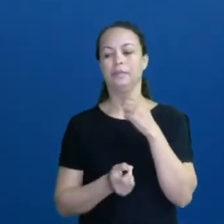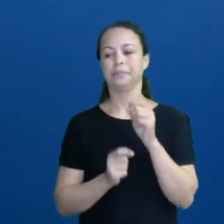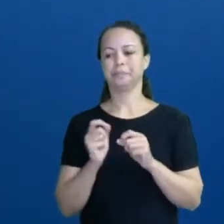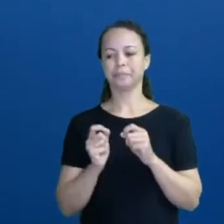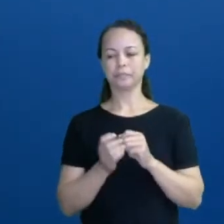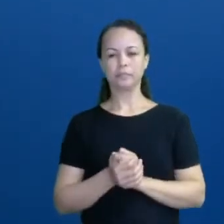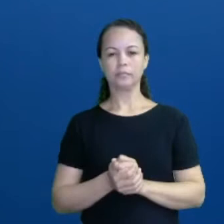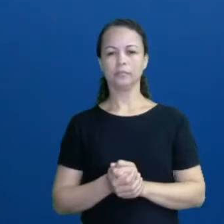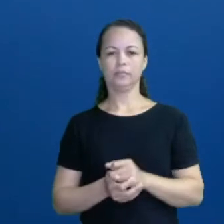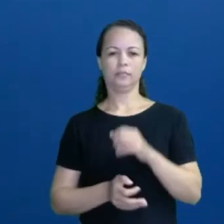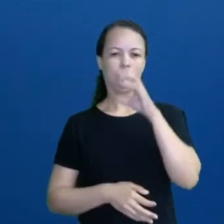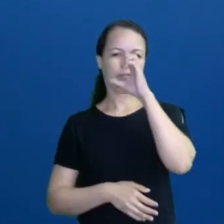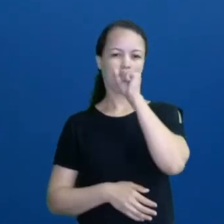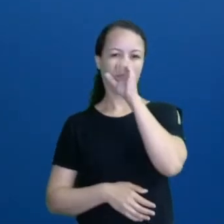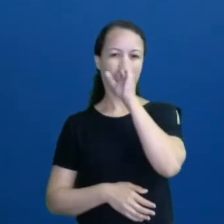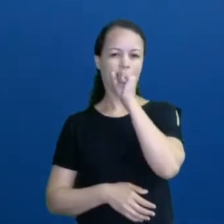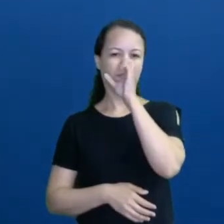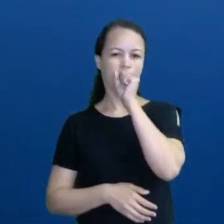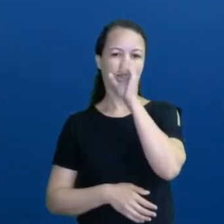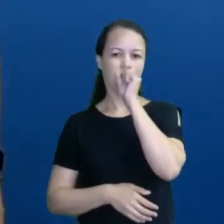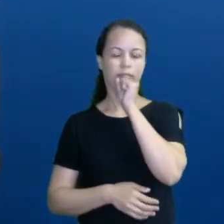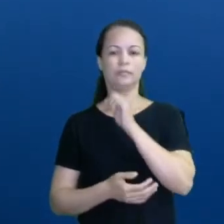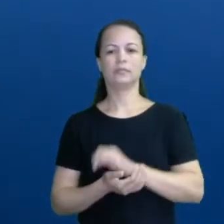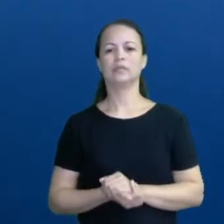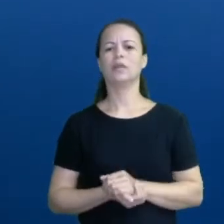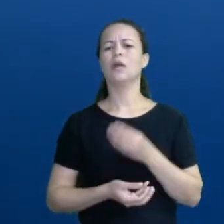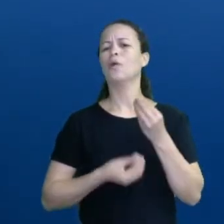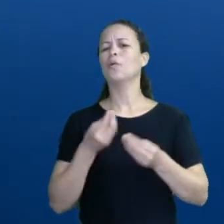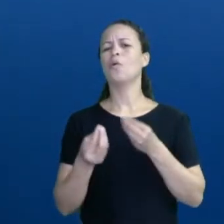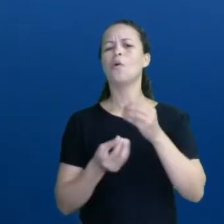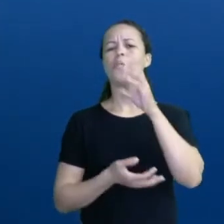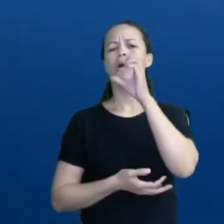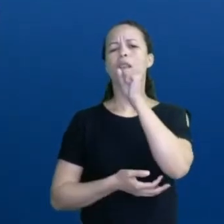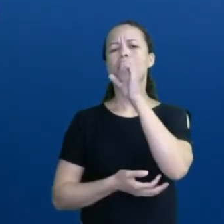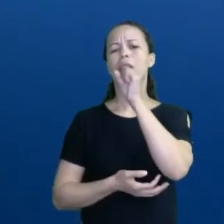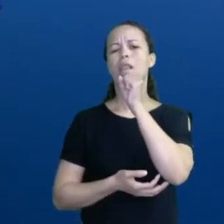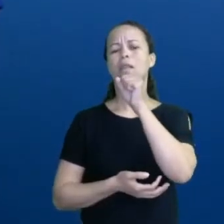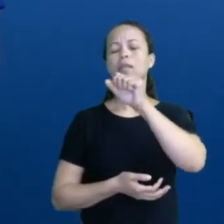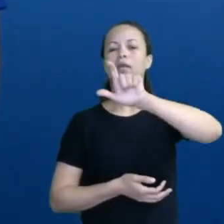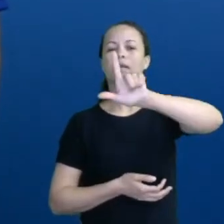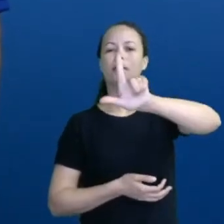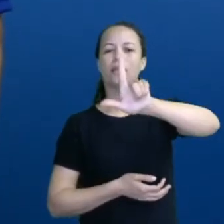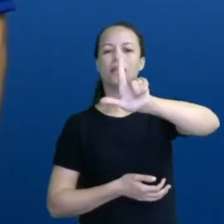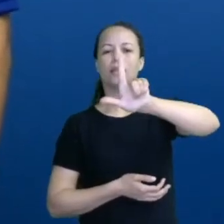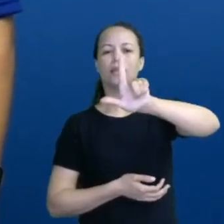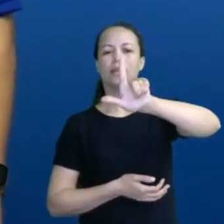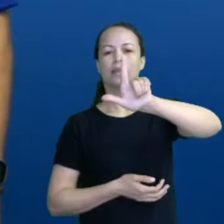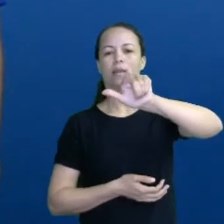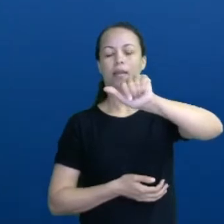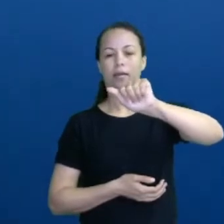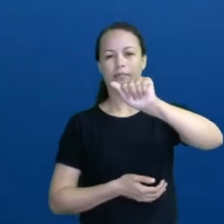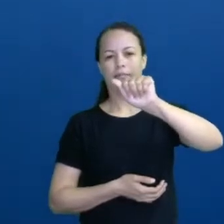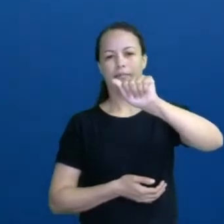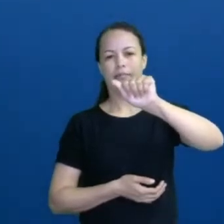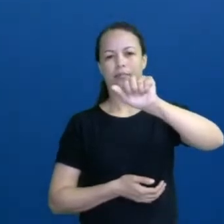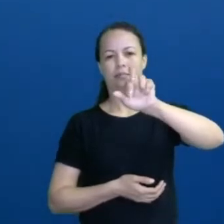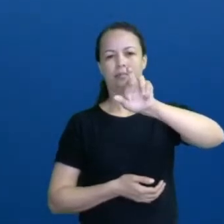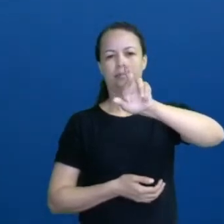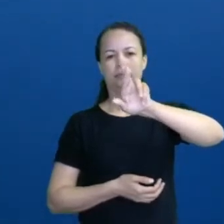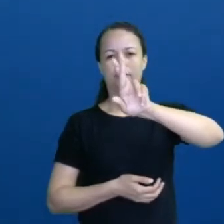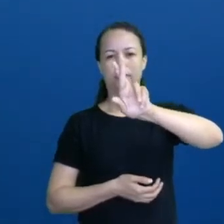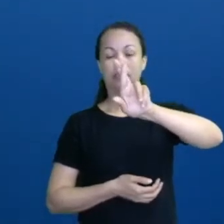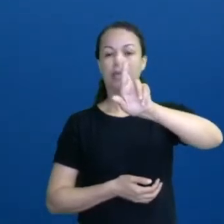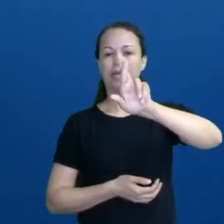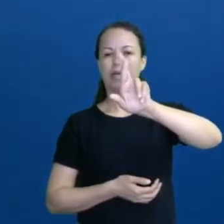a laranja. Como é lá? L, A. Como é